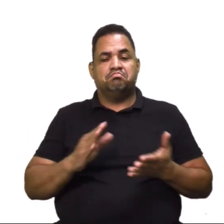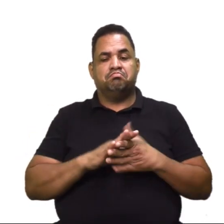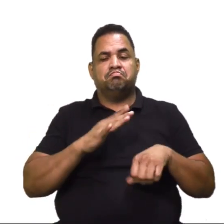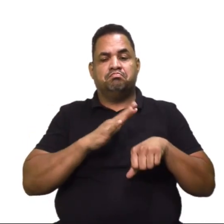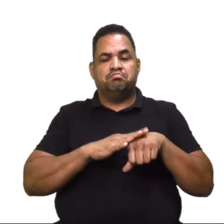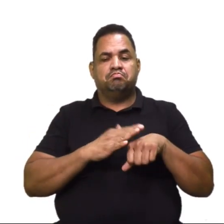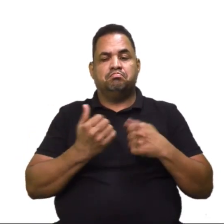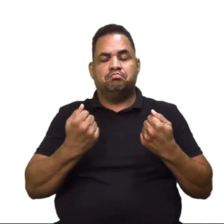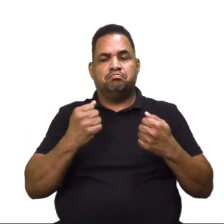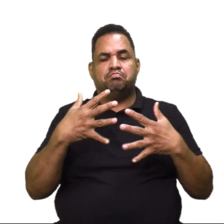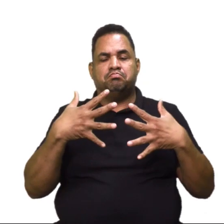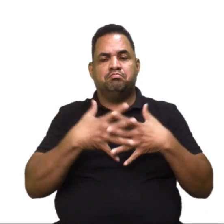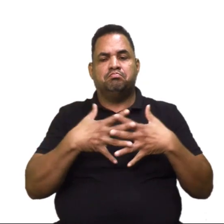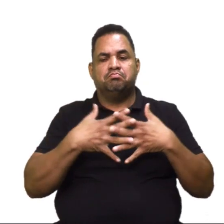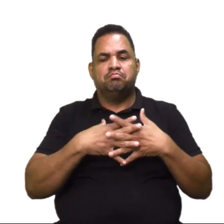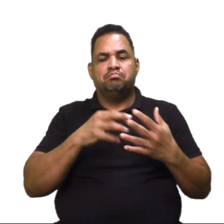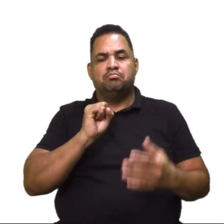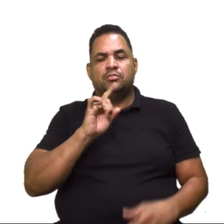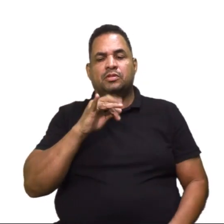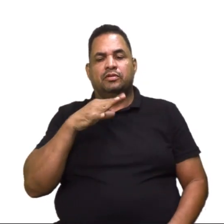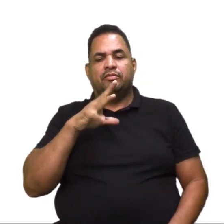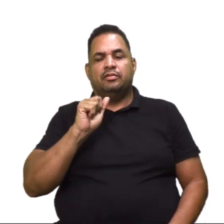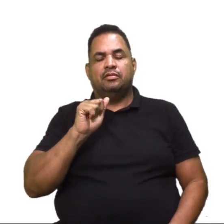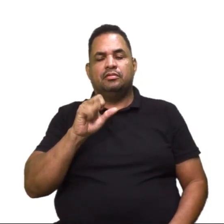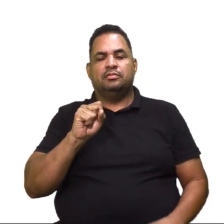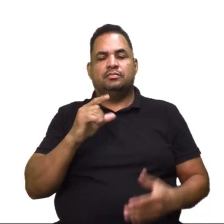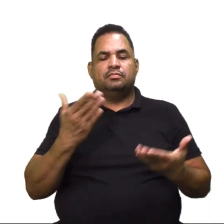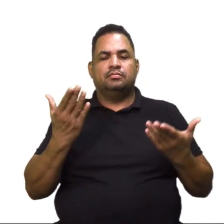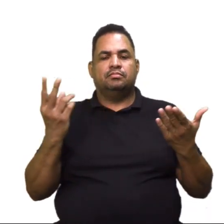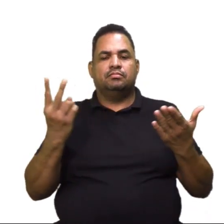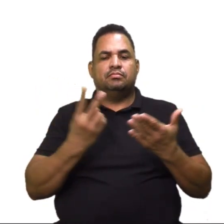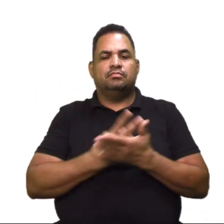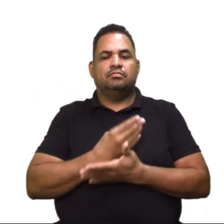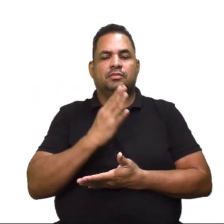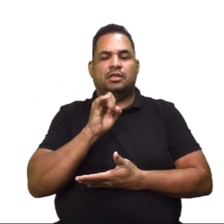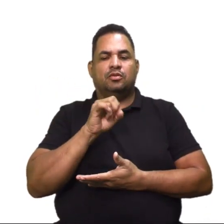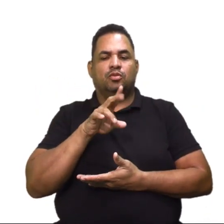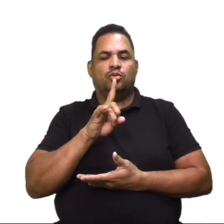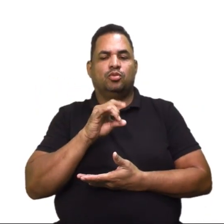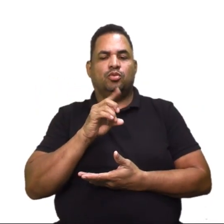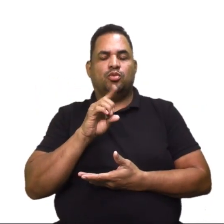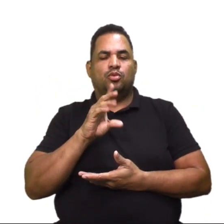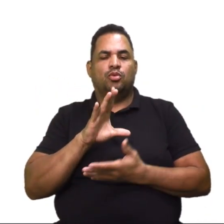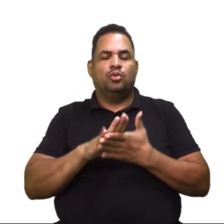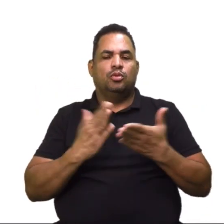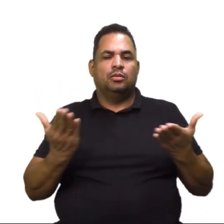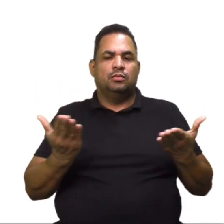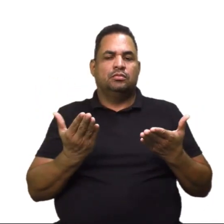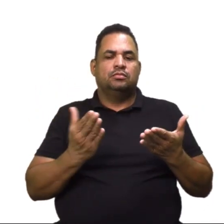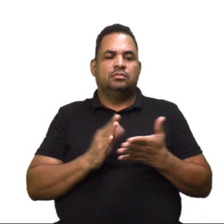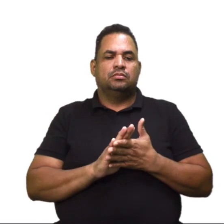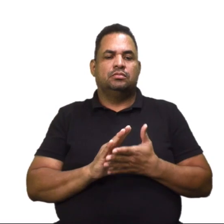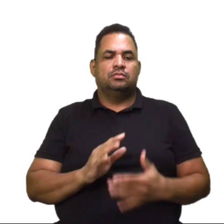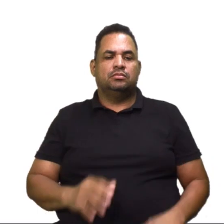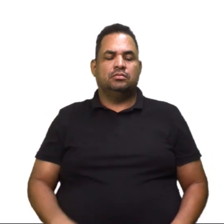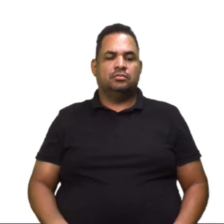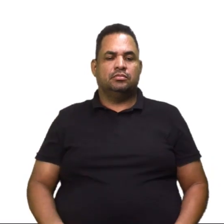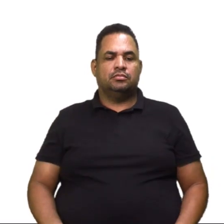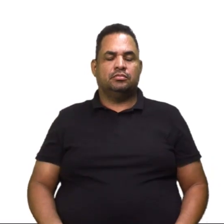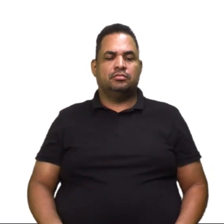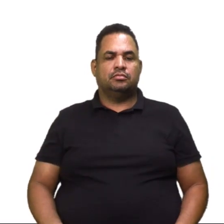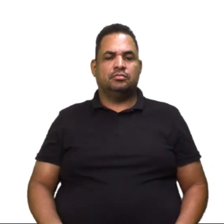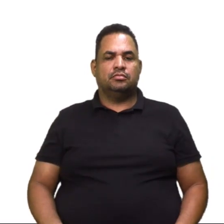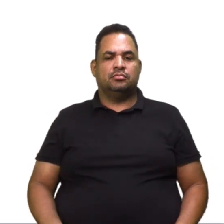até confundir aí com a sífilis, que a sífilis ela provoca o cancro duro e a Haemophilus ducreyi ela vai provocar o